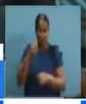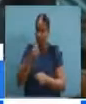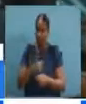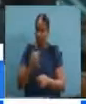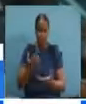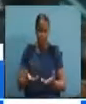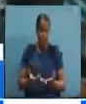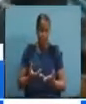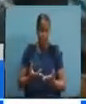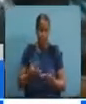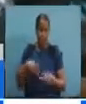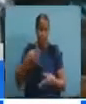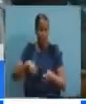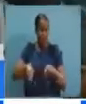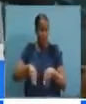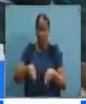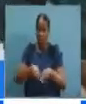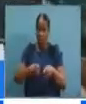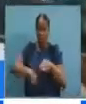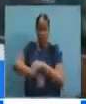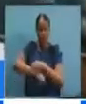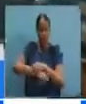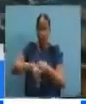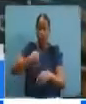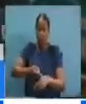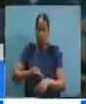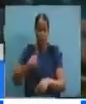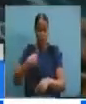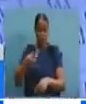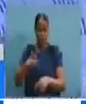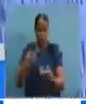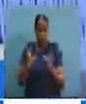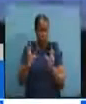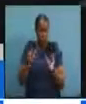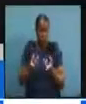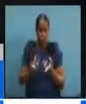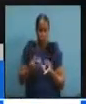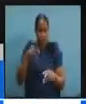exercício, como o futebol e outro. Para mim não é uma questão de vida e morte.